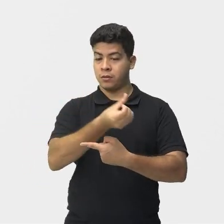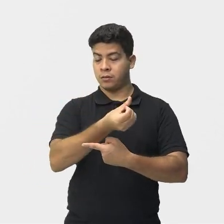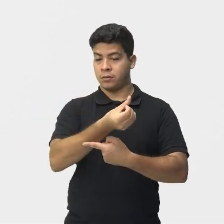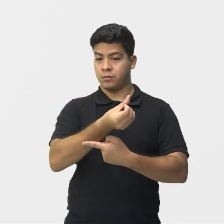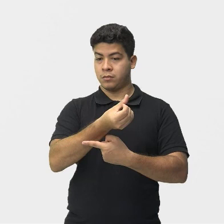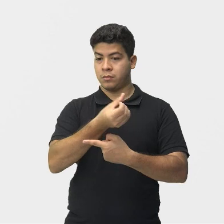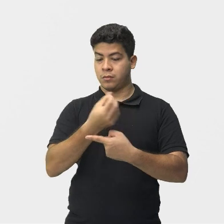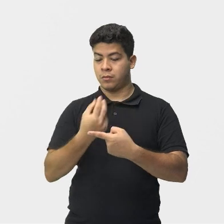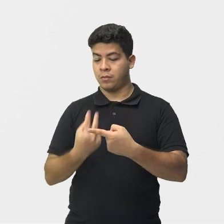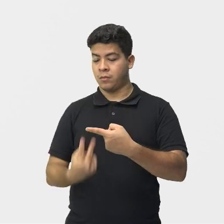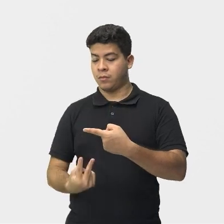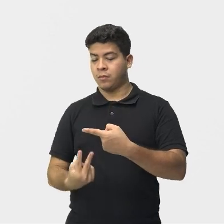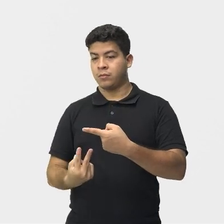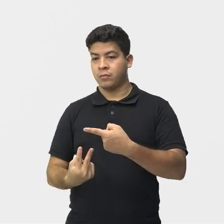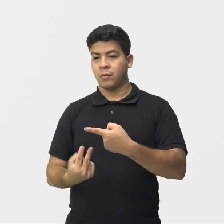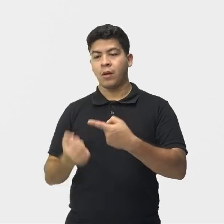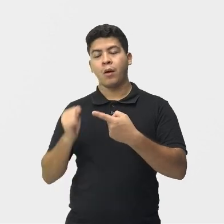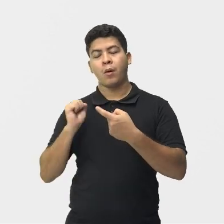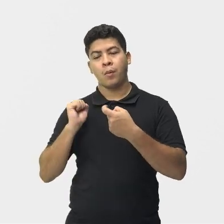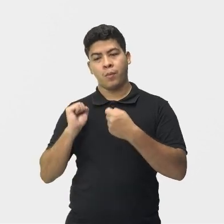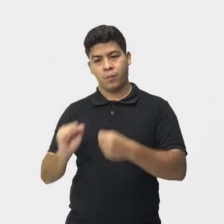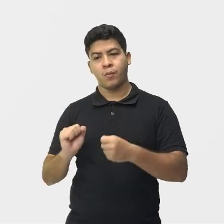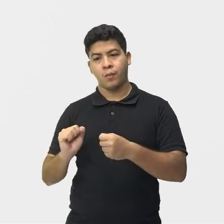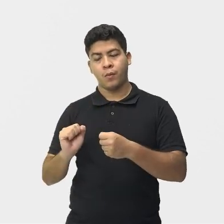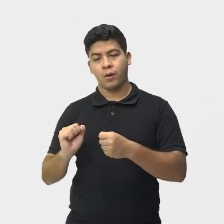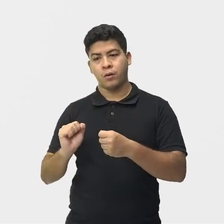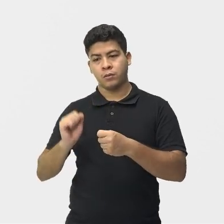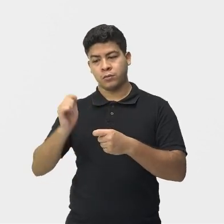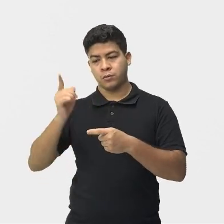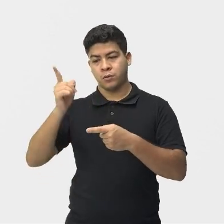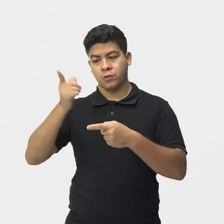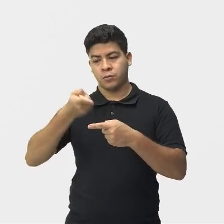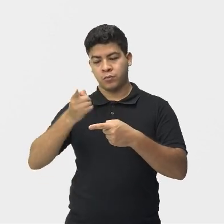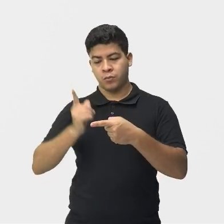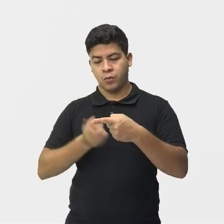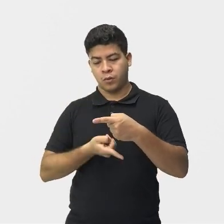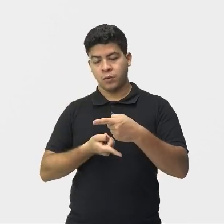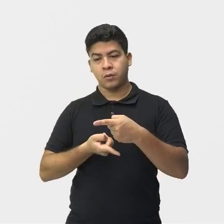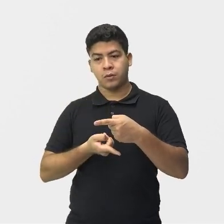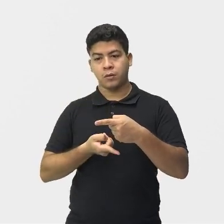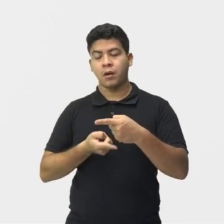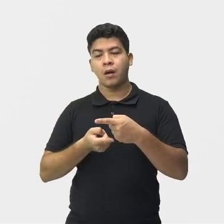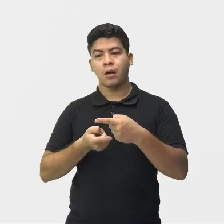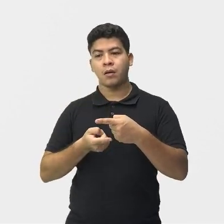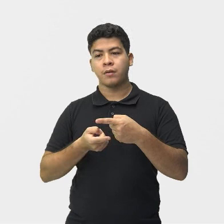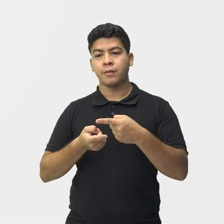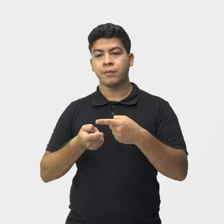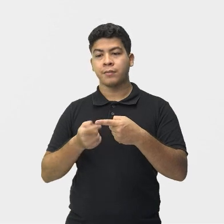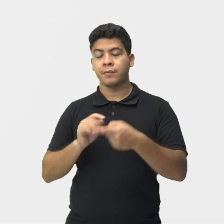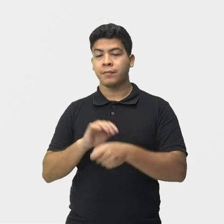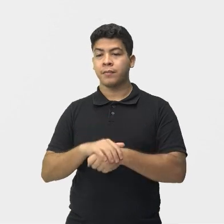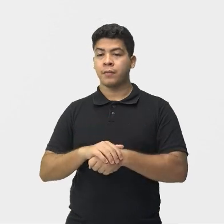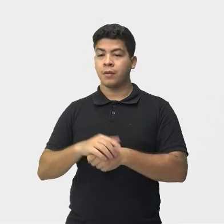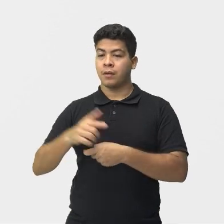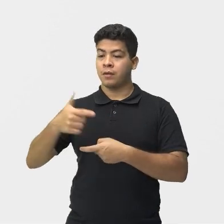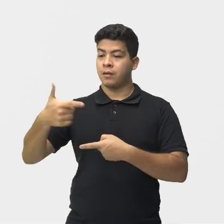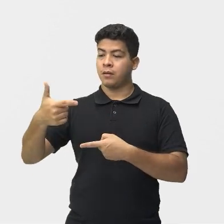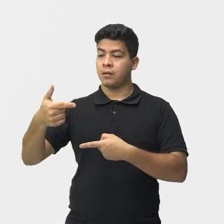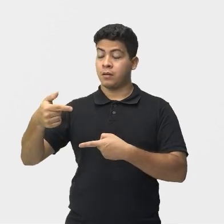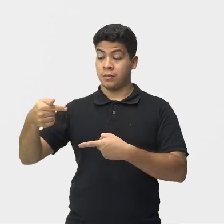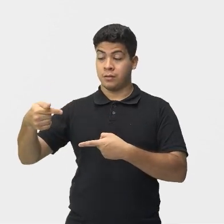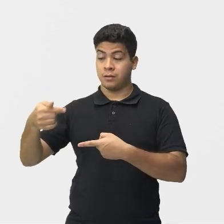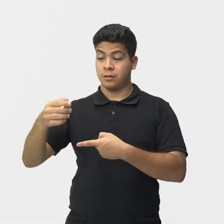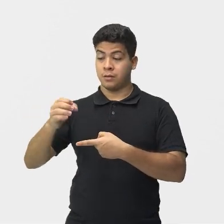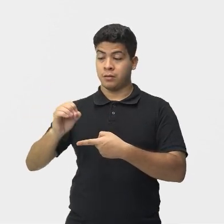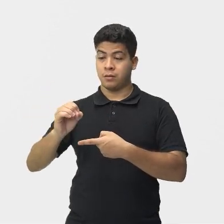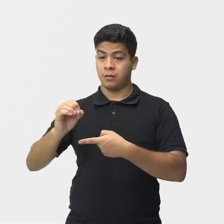né? O 6 dividido por 2 é igual a 3. Então fica 70 vezes 3, que é